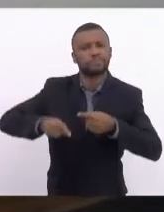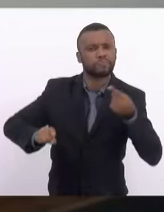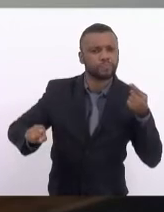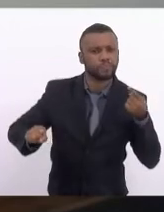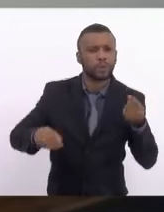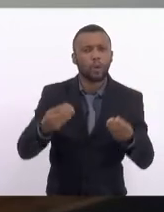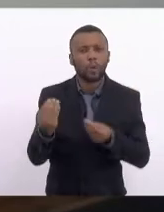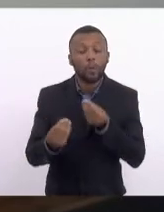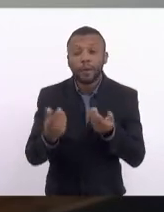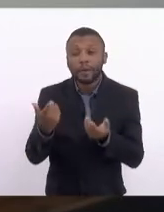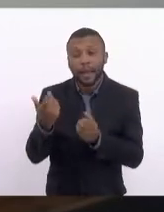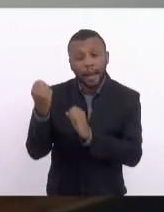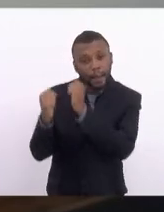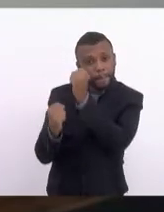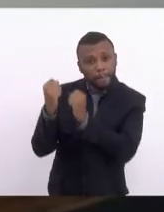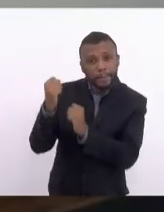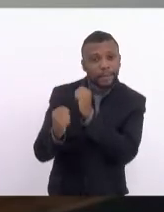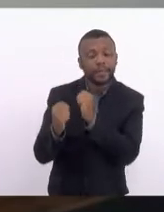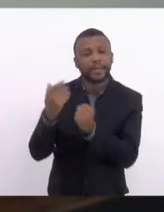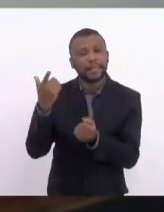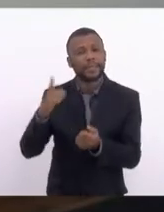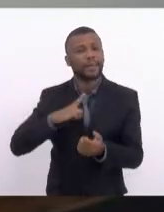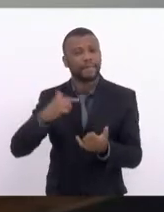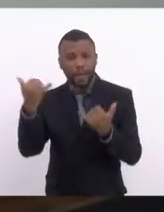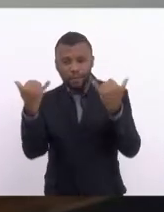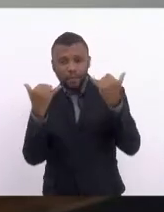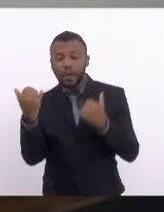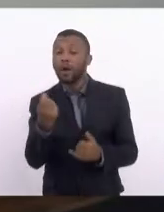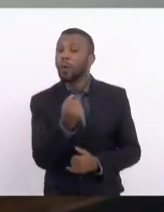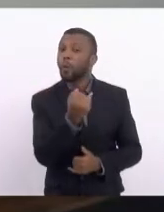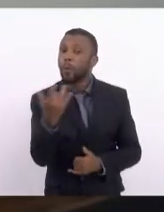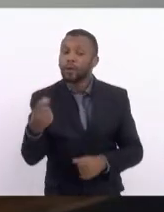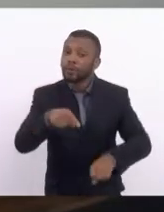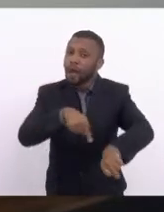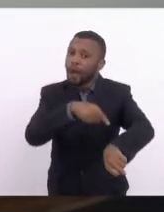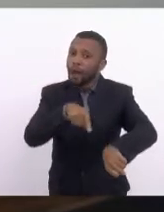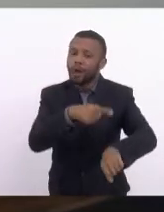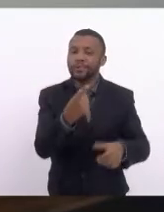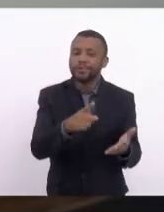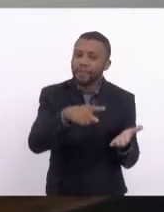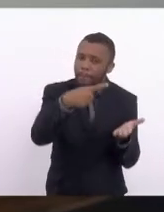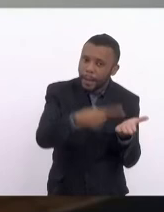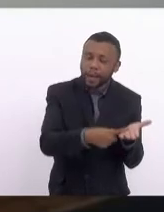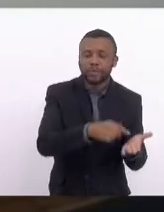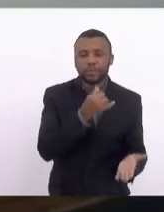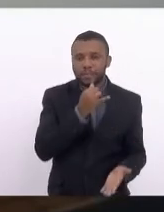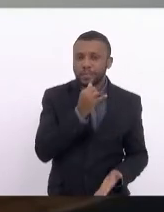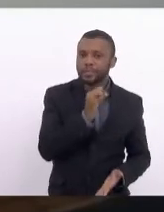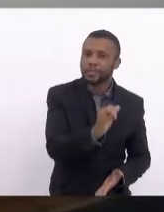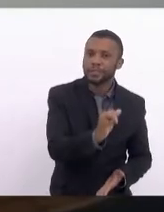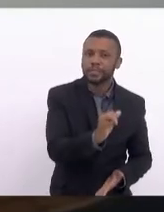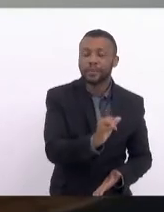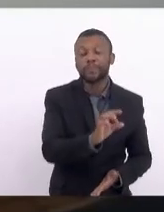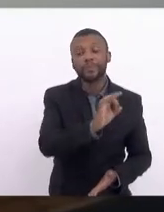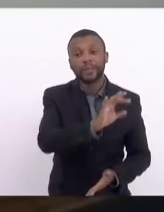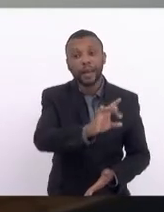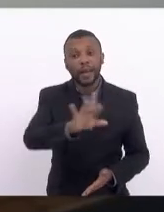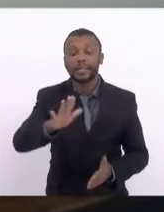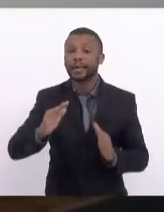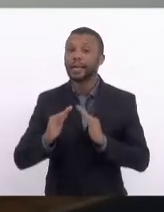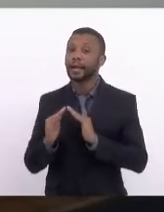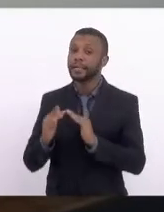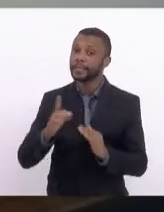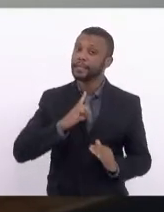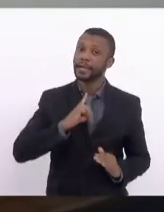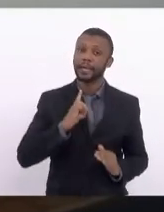a informação de quantos relógios de marcação de consumo de energia elétrica cada casa tem? Porque alguns relógios